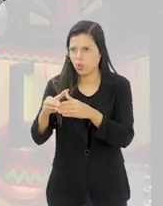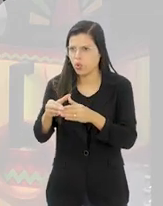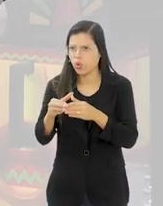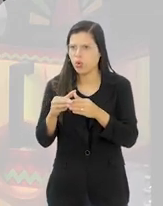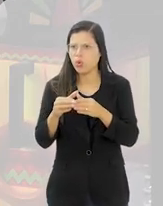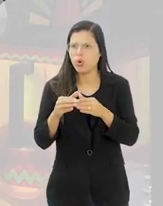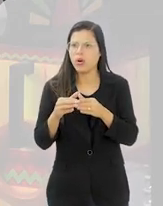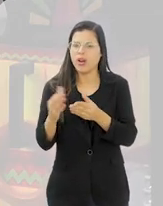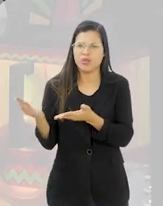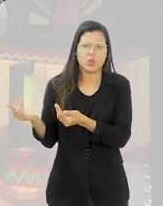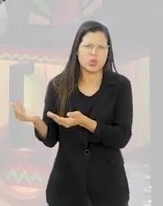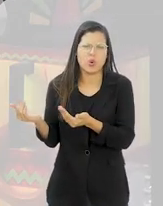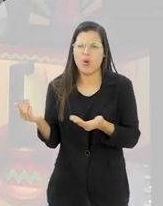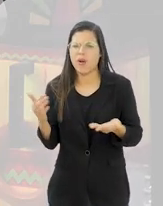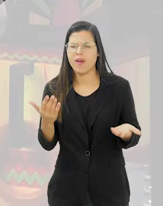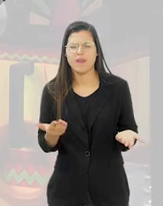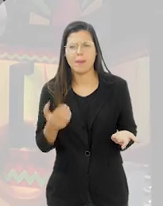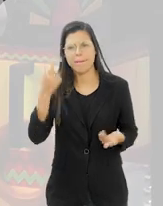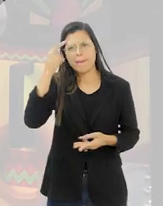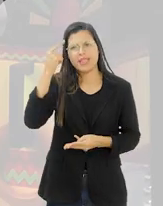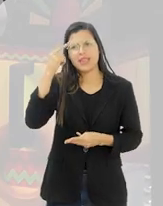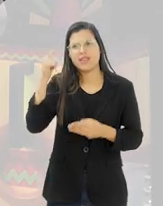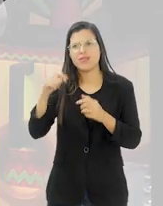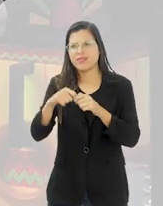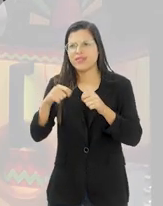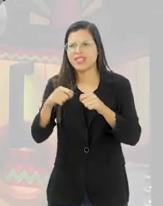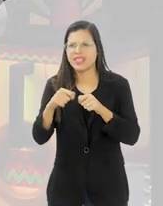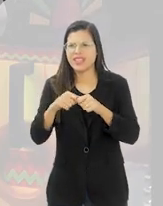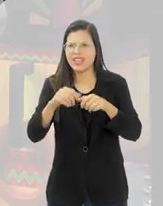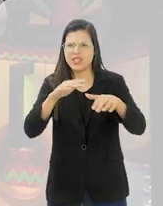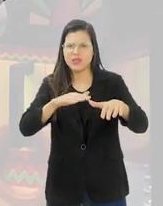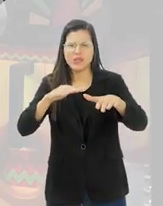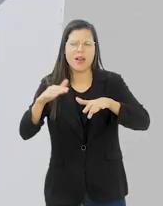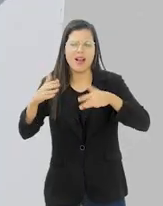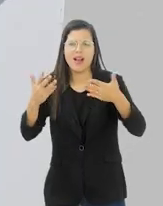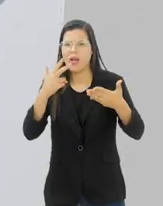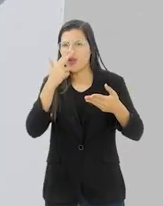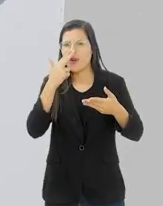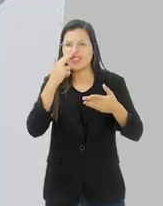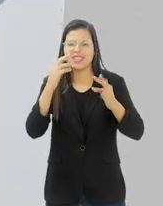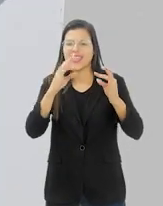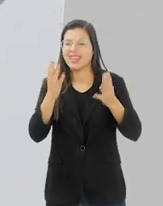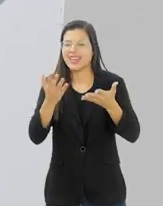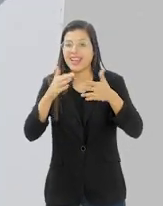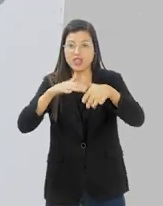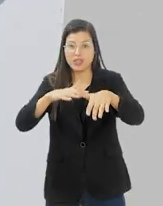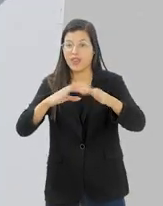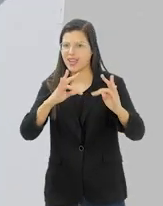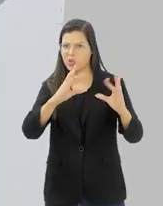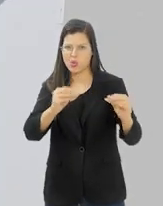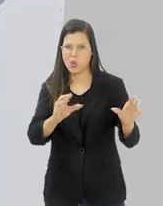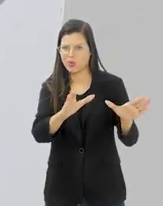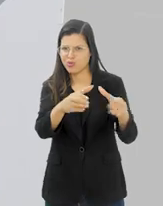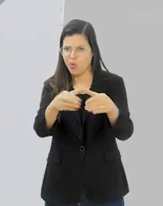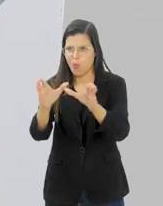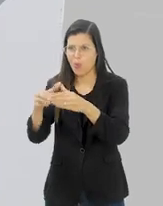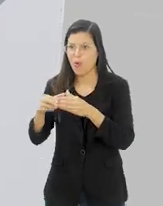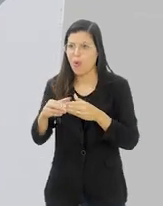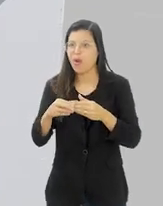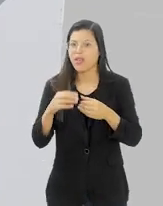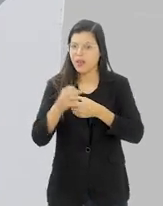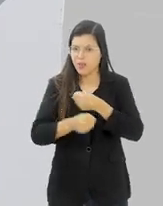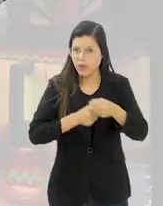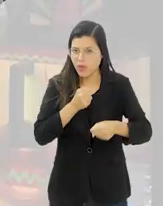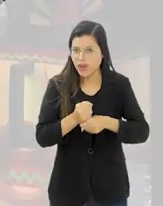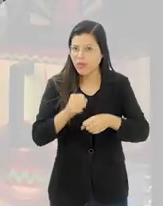duas, ainda era jovem, né? Você acha que você pode tudo, super-homem, né? Você quase passa na avenida sobrevoando. Teve